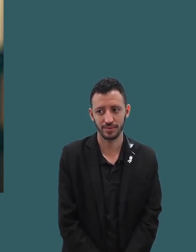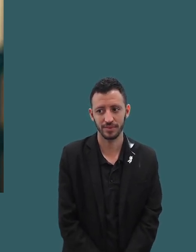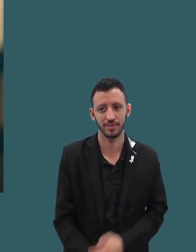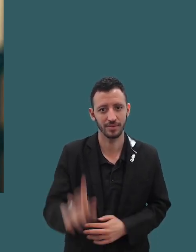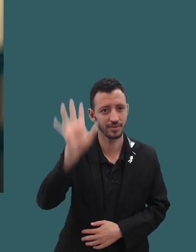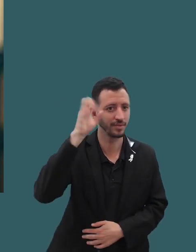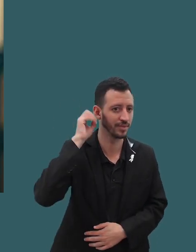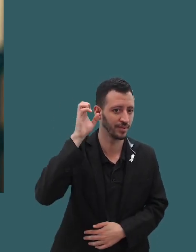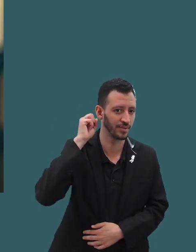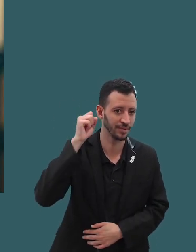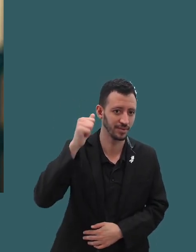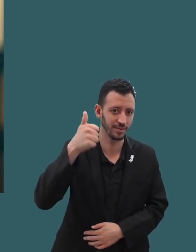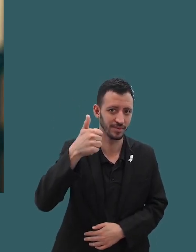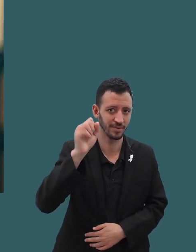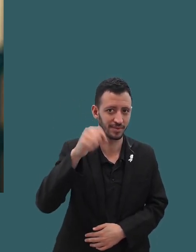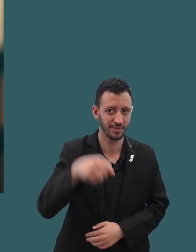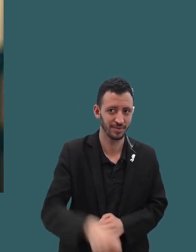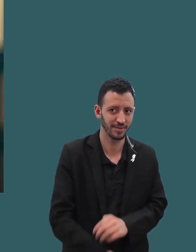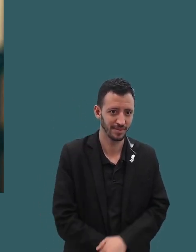Vocês estão me ouvindo?